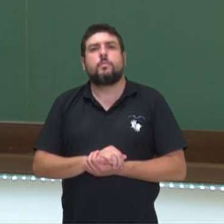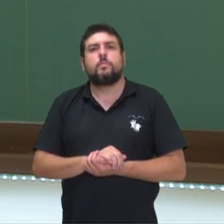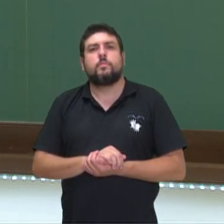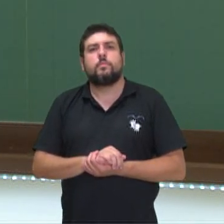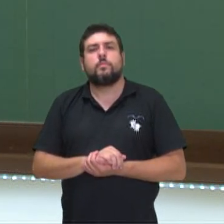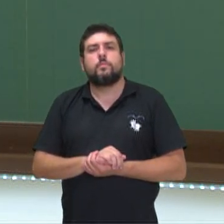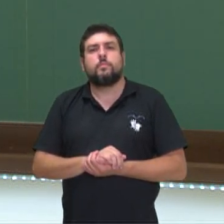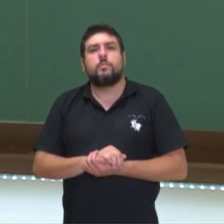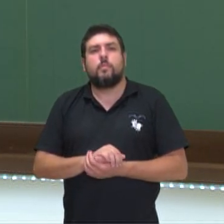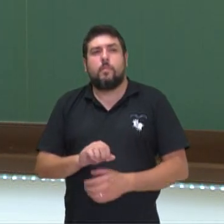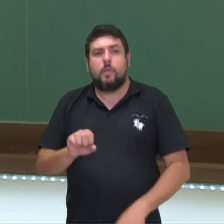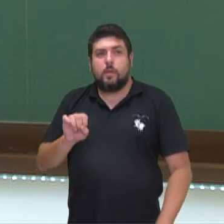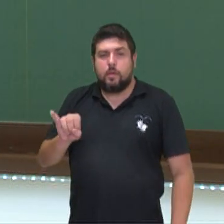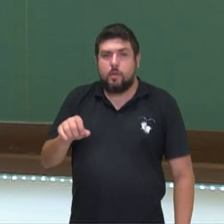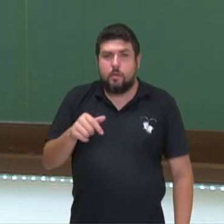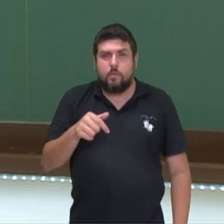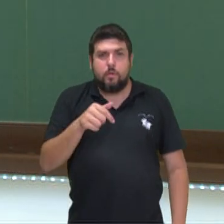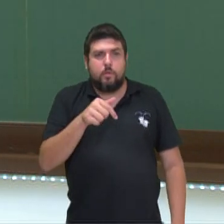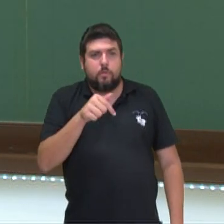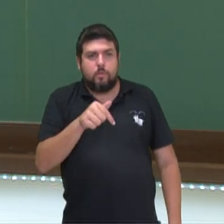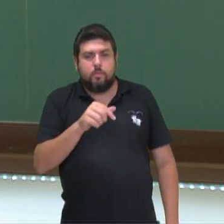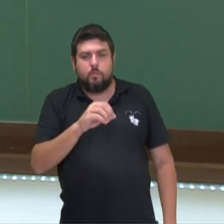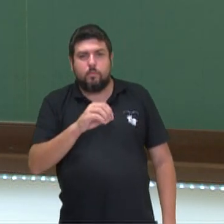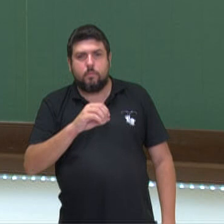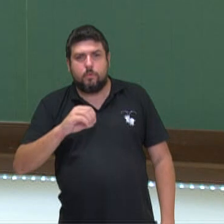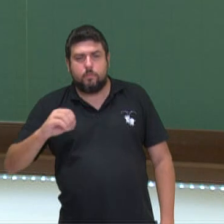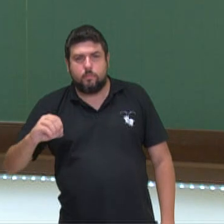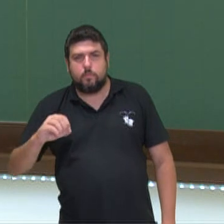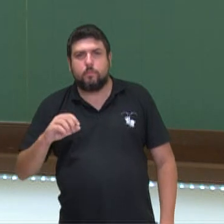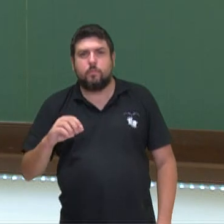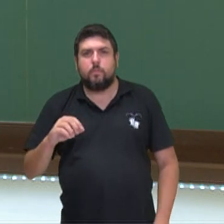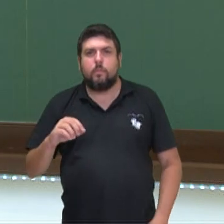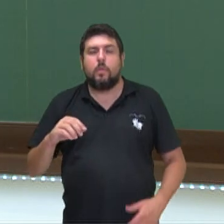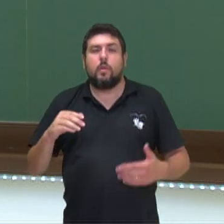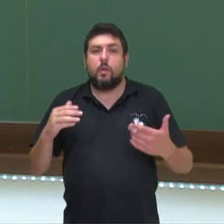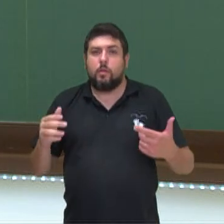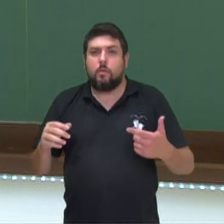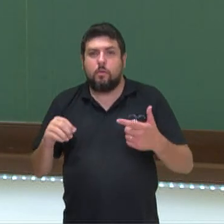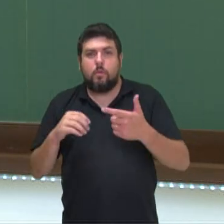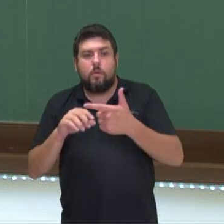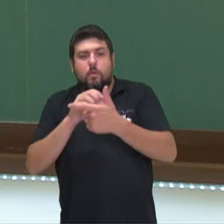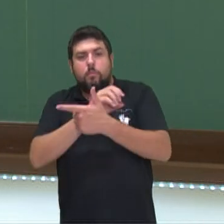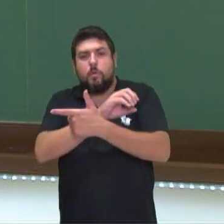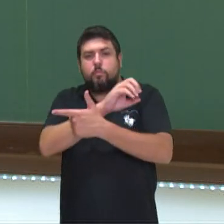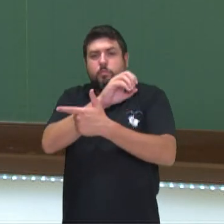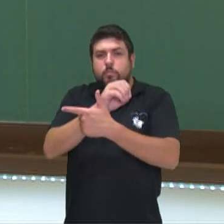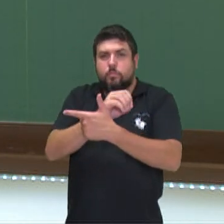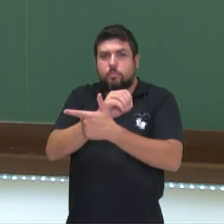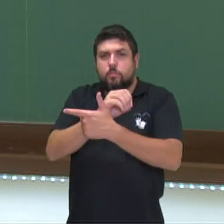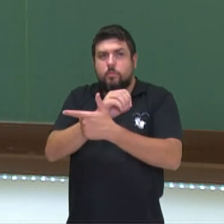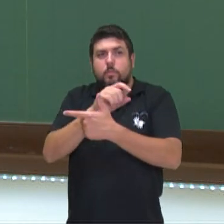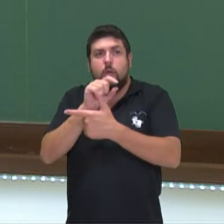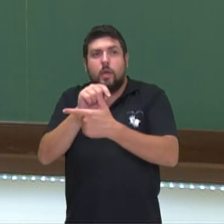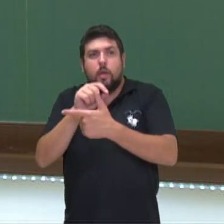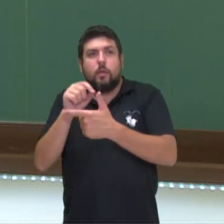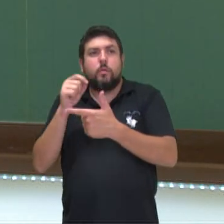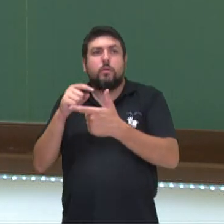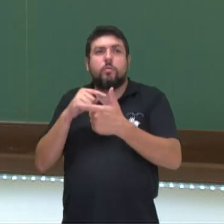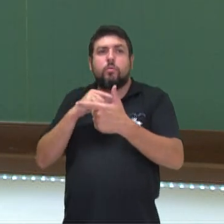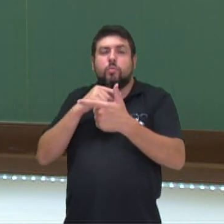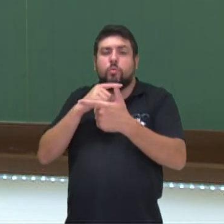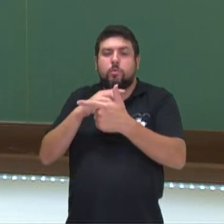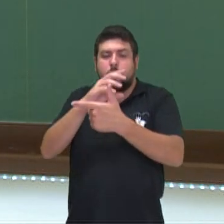abaixo um valor e mesmo assim esse valor, no caso 0, ele continua não tendo um valor